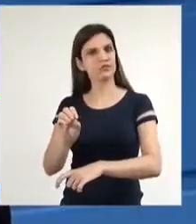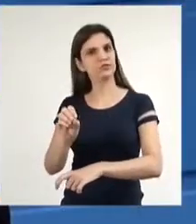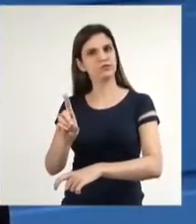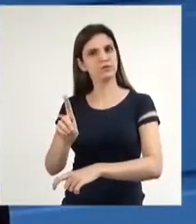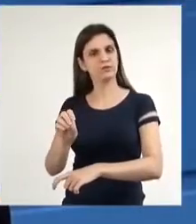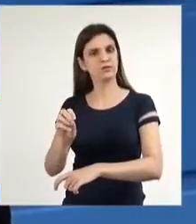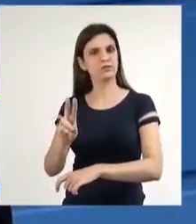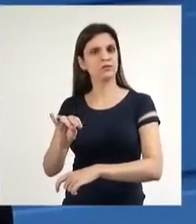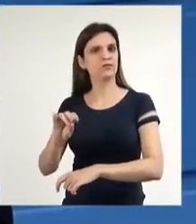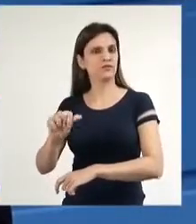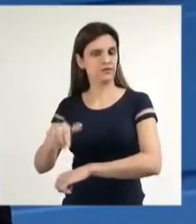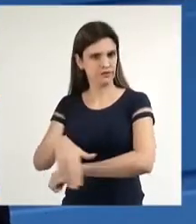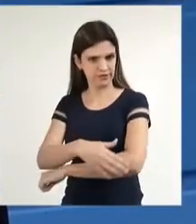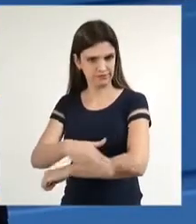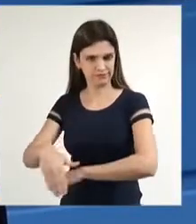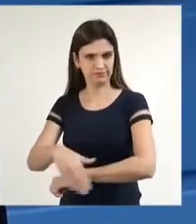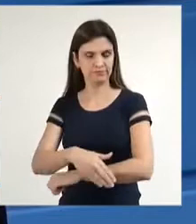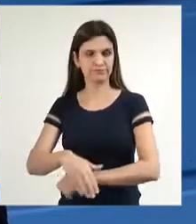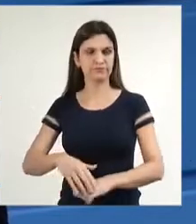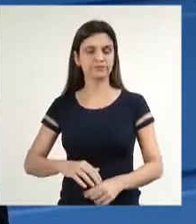senhor presidente,